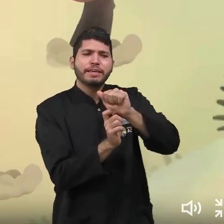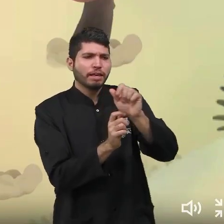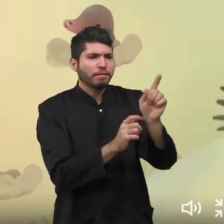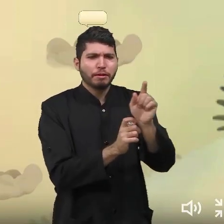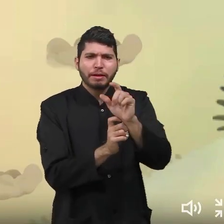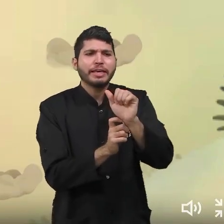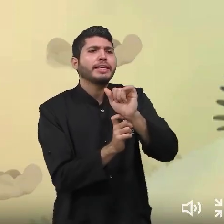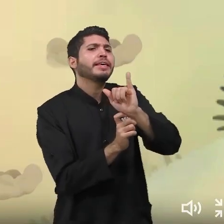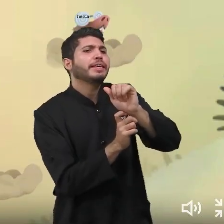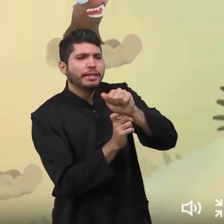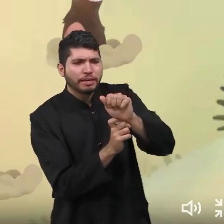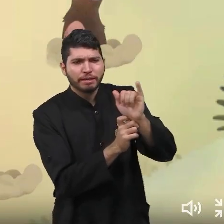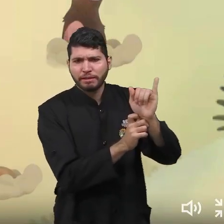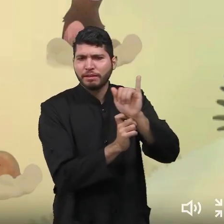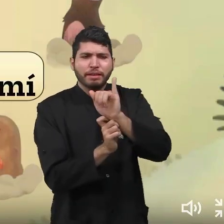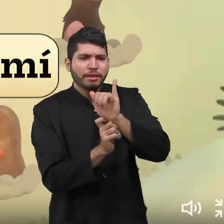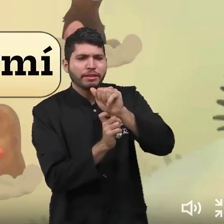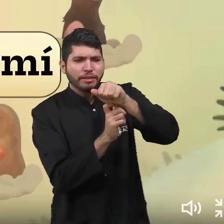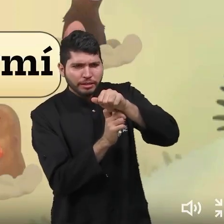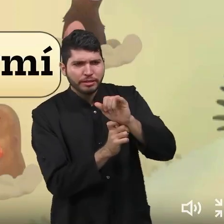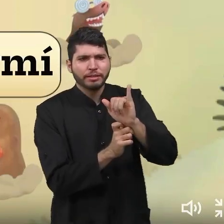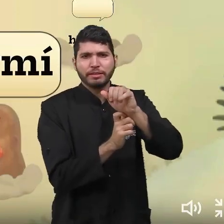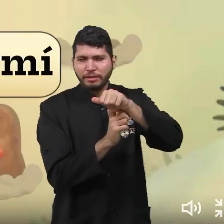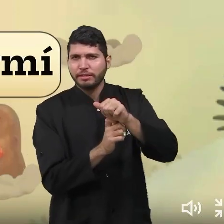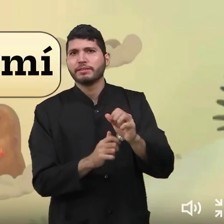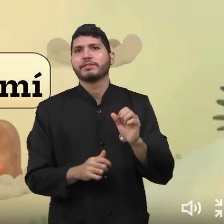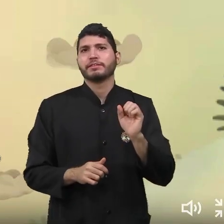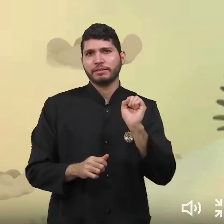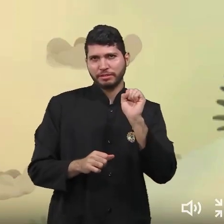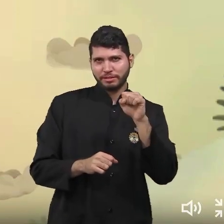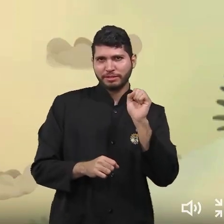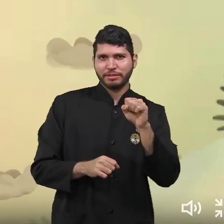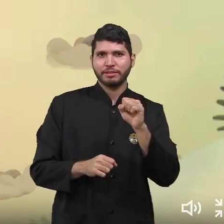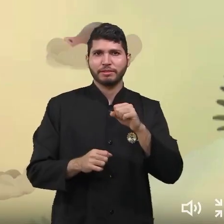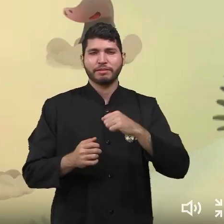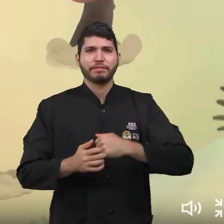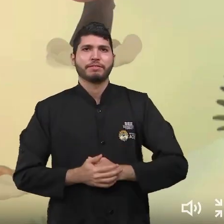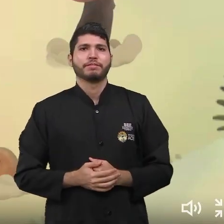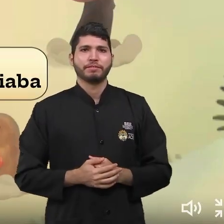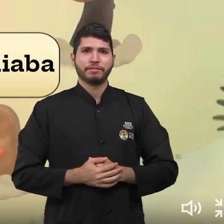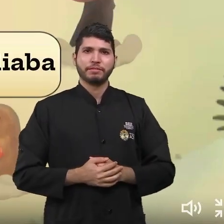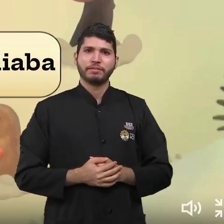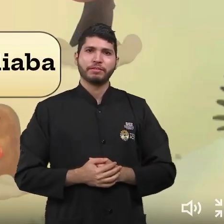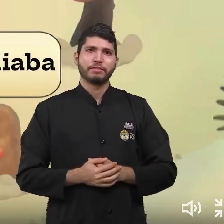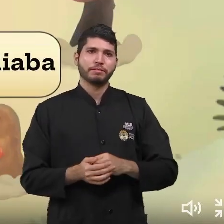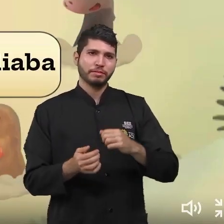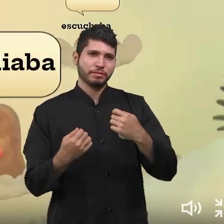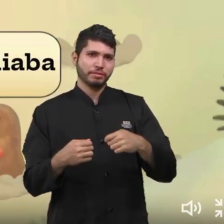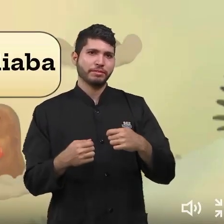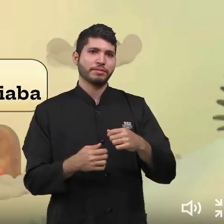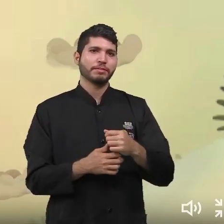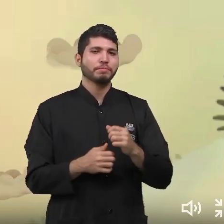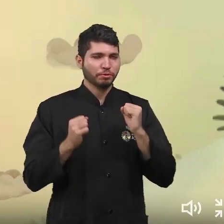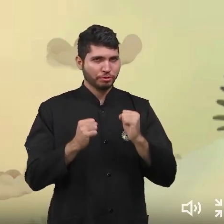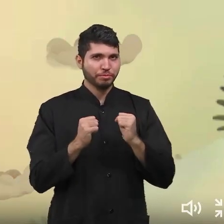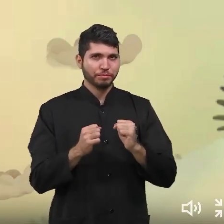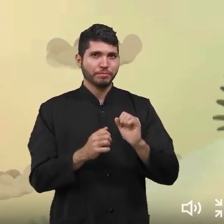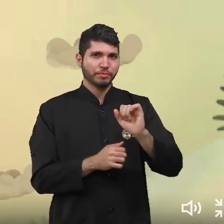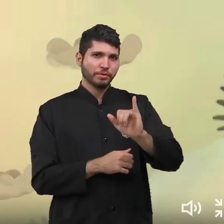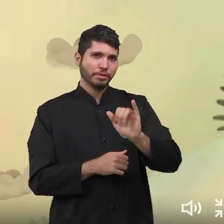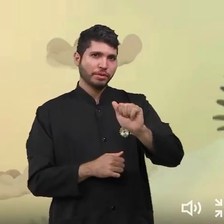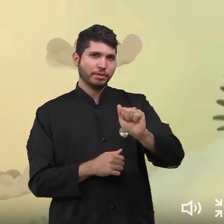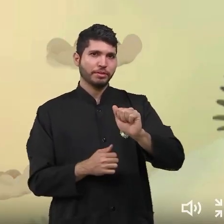mas o Beni apareceu aqui, termina com acento agudo, mas não é ia, é só i. Tem que ser ia. Ou aba,